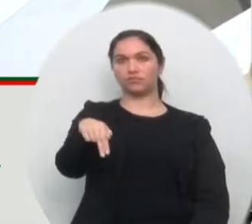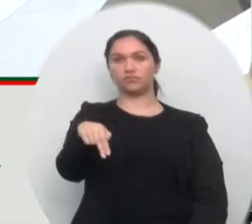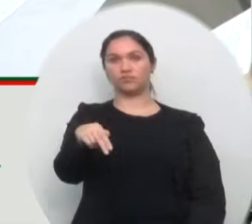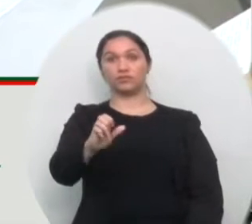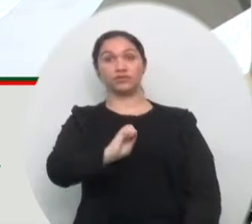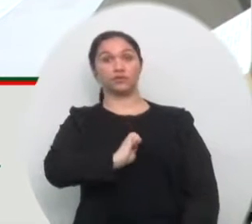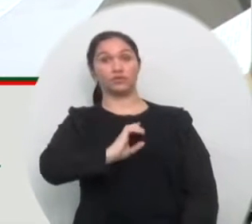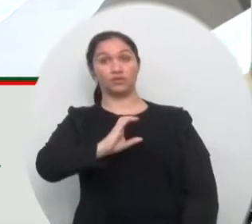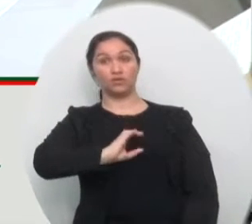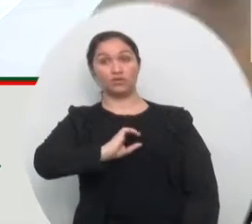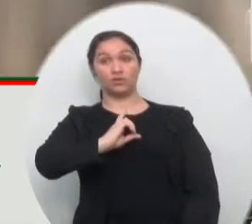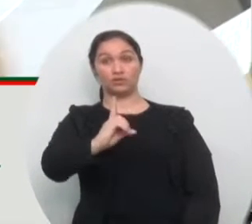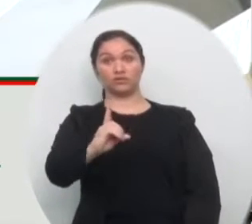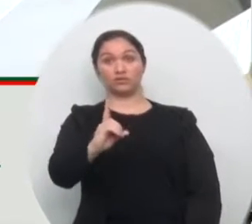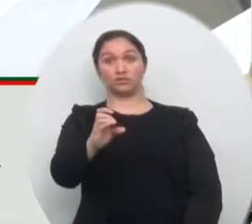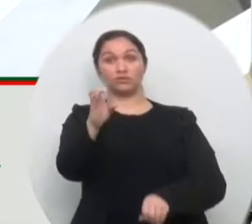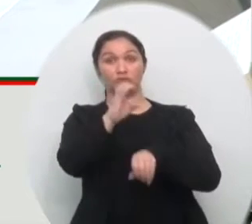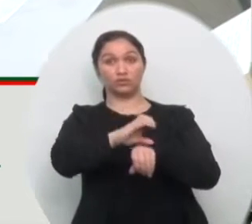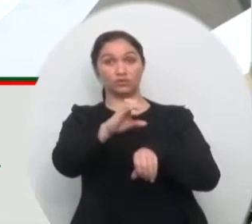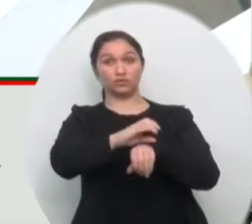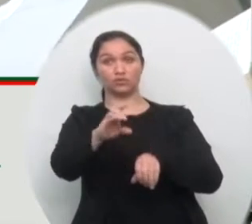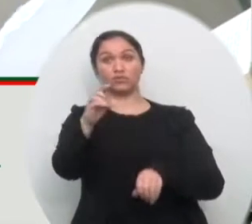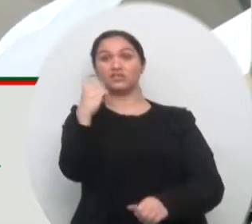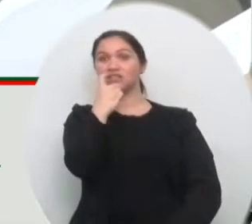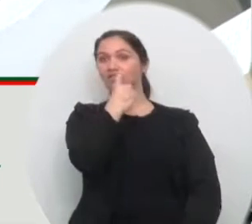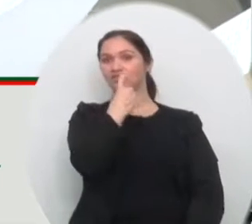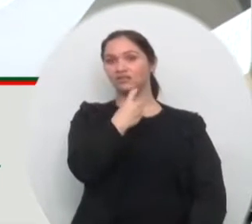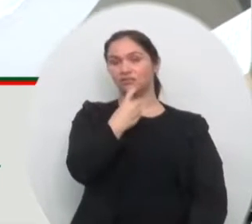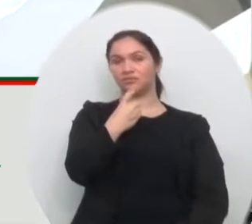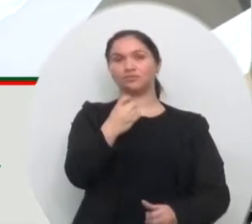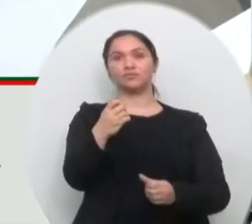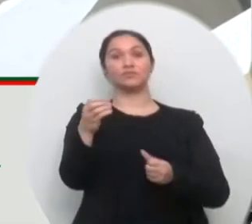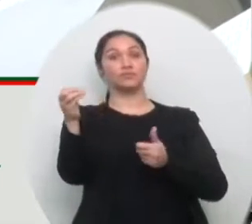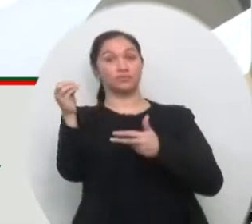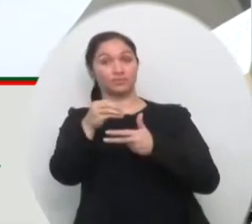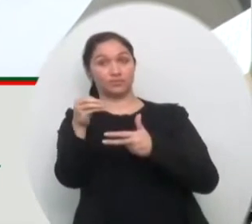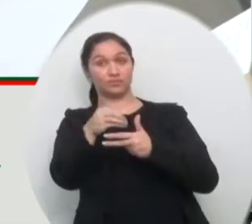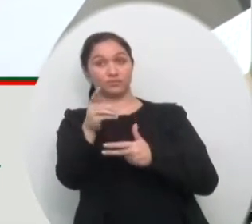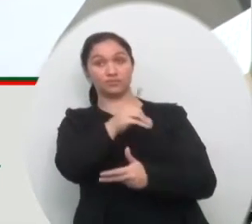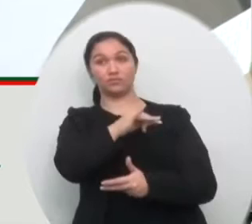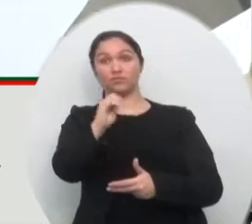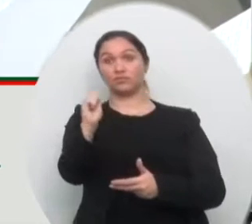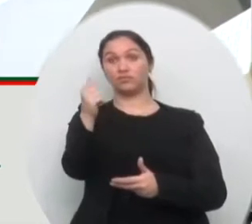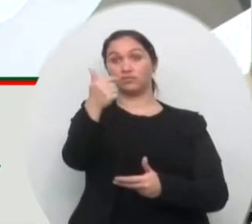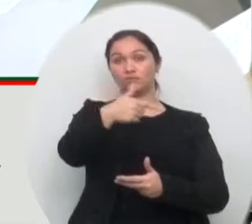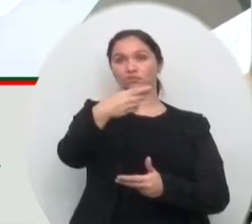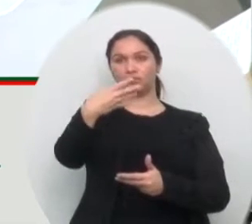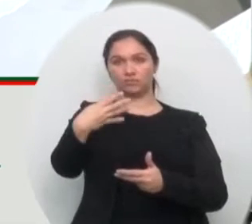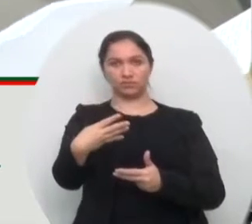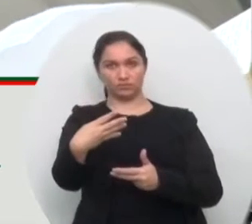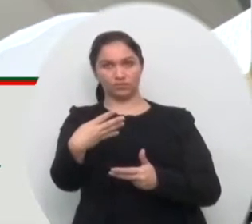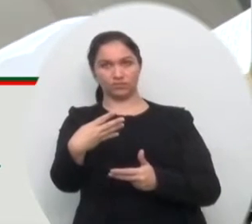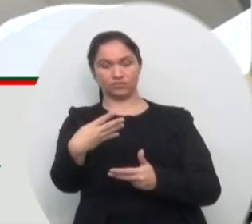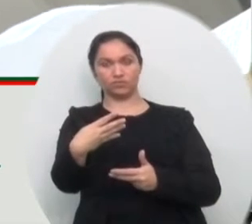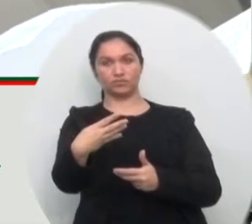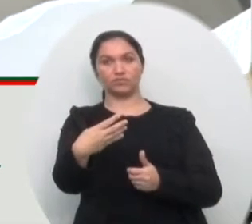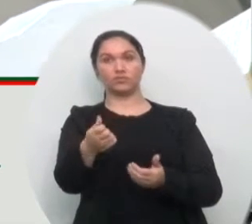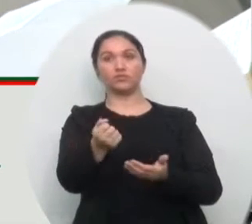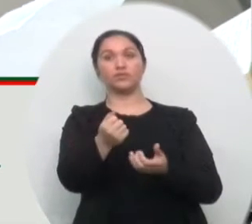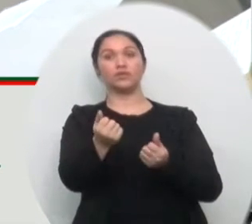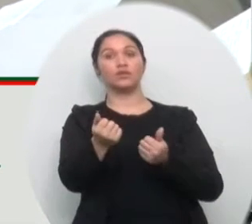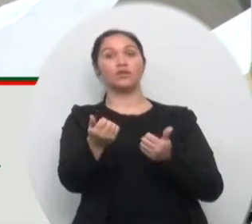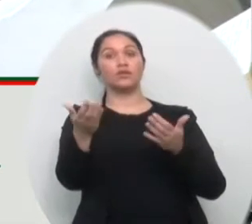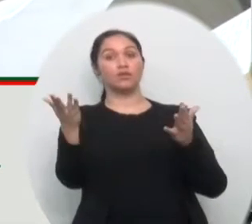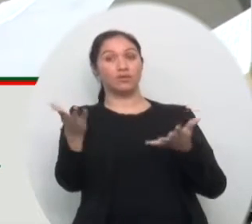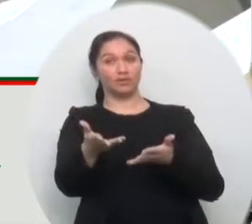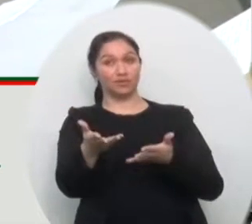de Odontologia da Unesc, no dia 24 de novembro de 2017, passou a ocupar a cadeira número 25 da